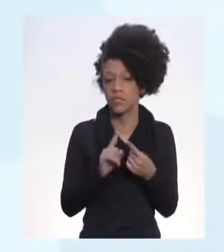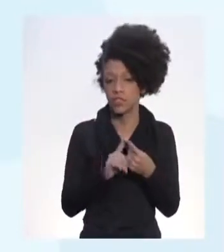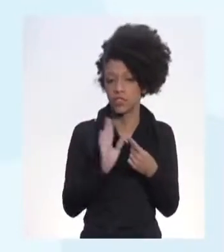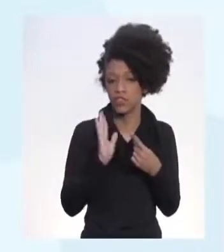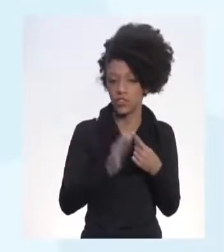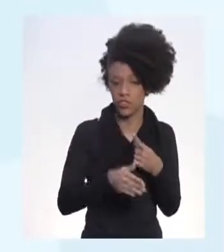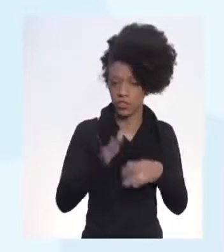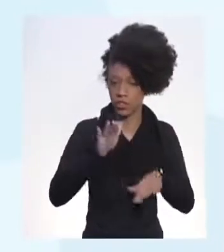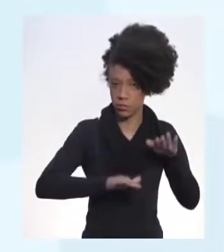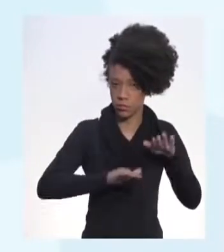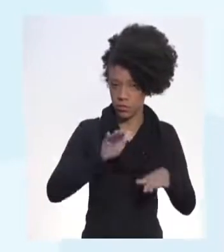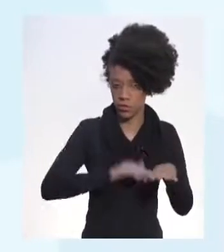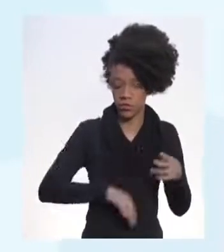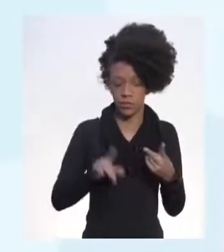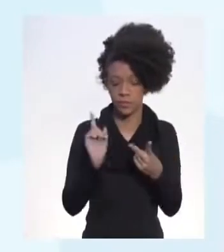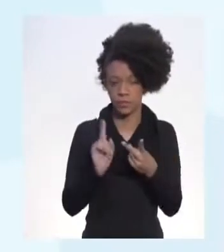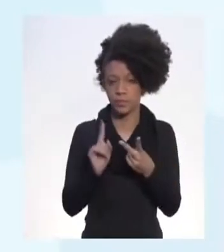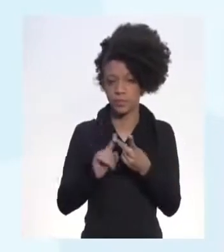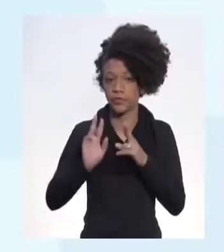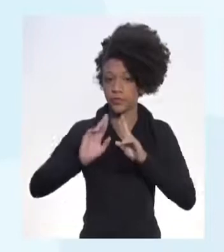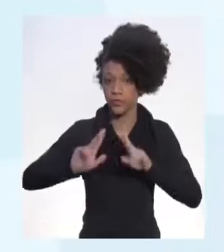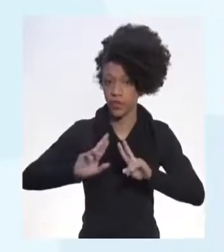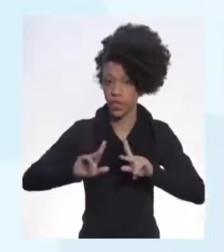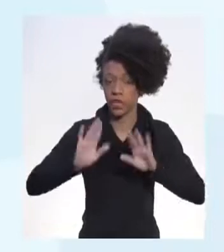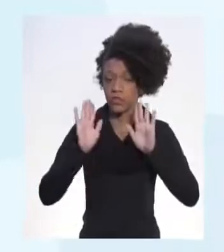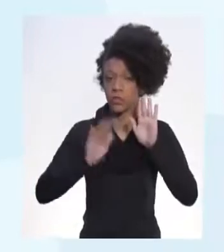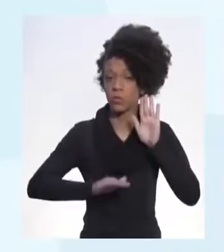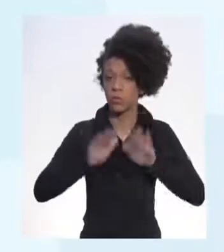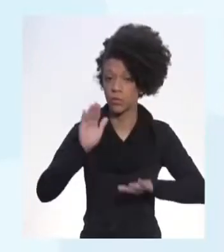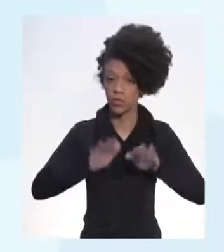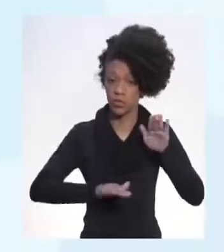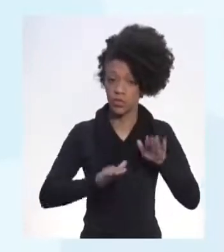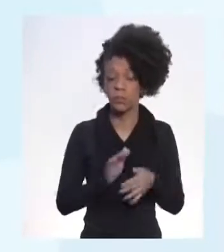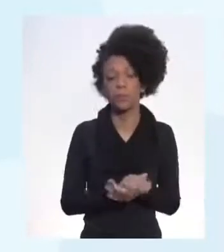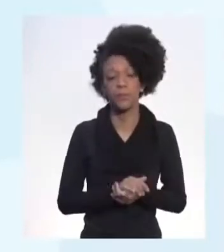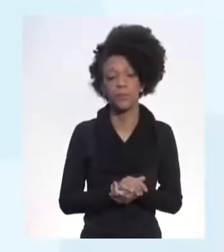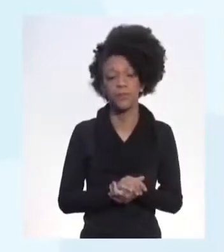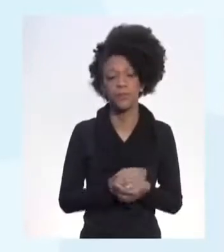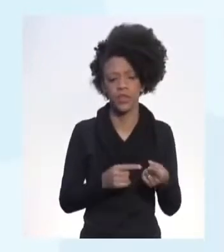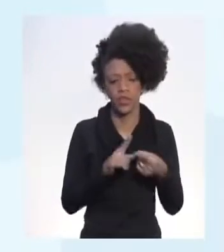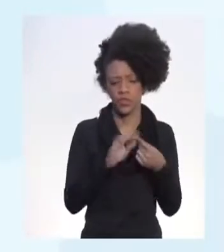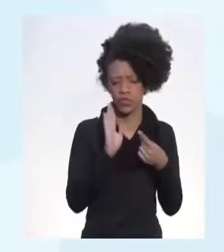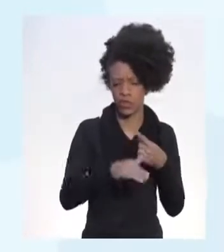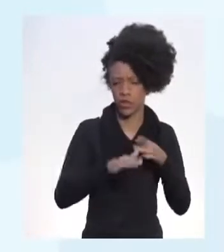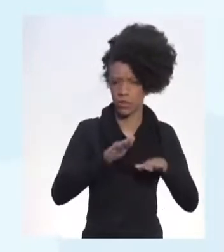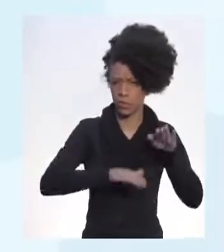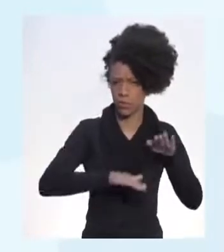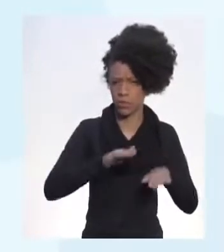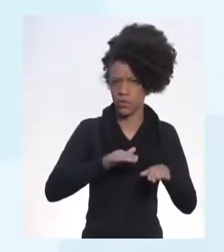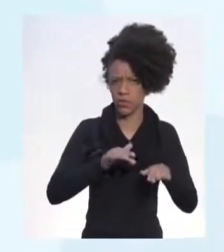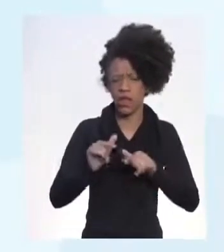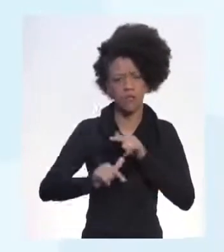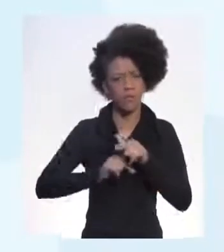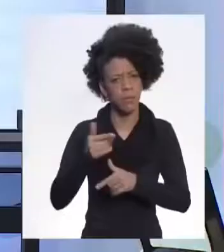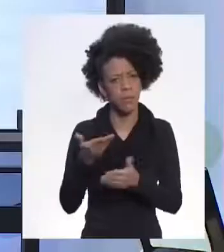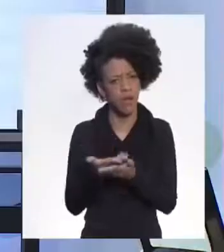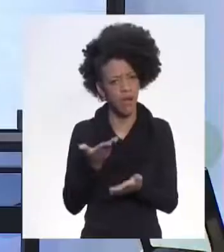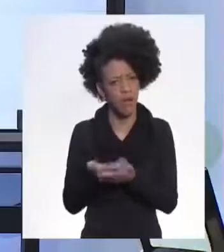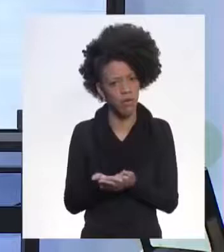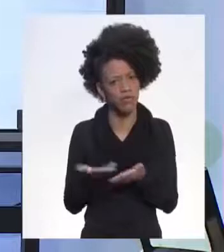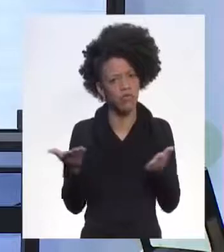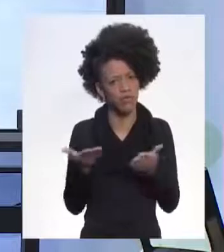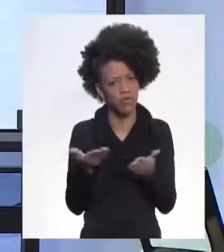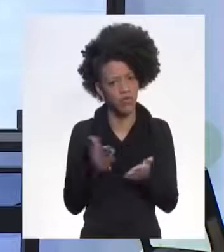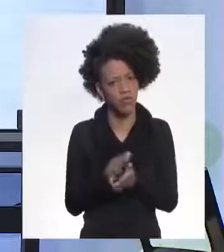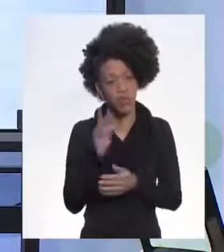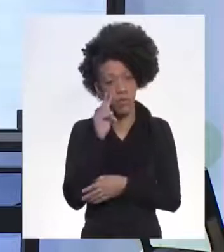que é diretamente proporcional a inversamente proporcional. Diretamente proporcional vai ser trabalhado na aula de hoje. Nós vamos